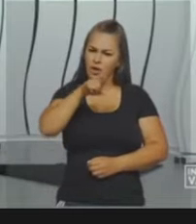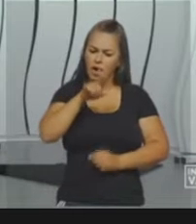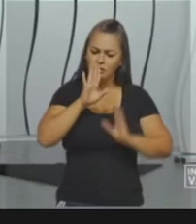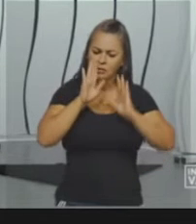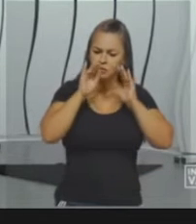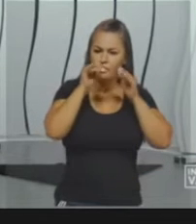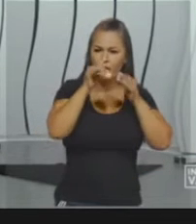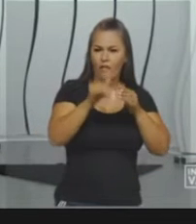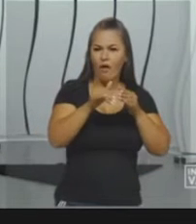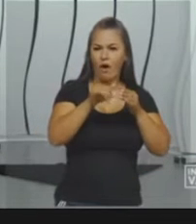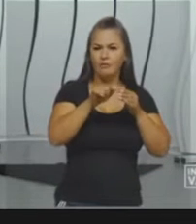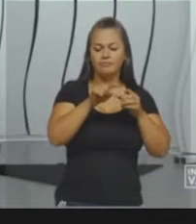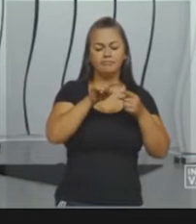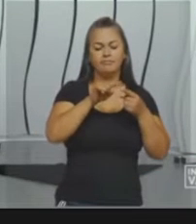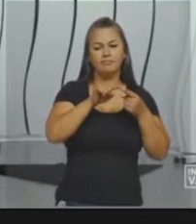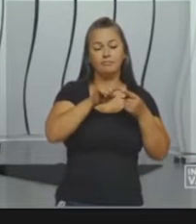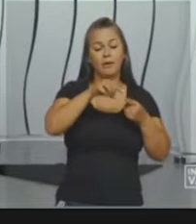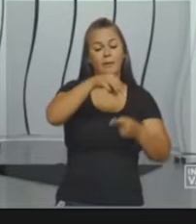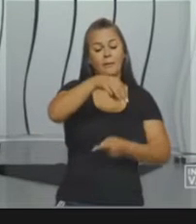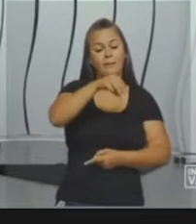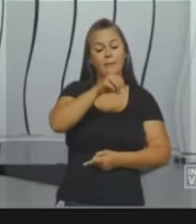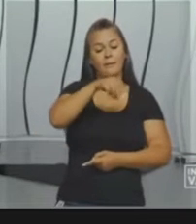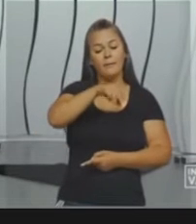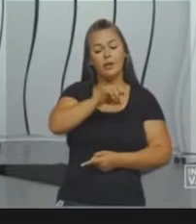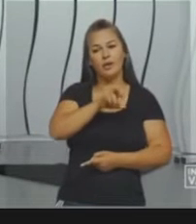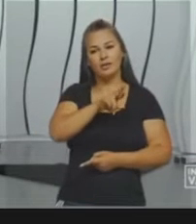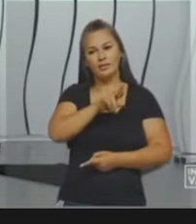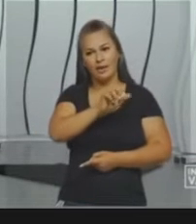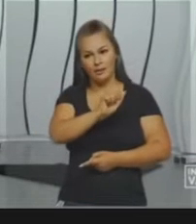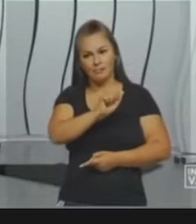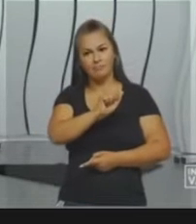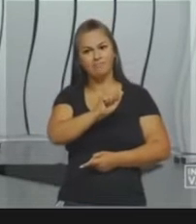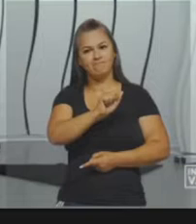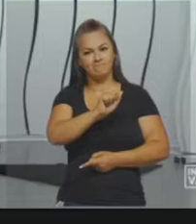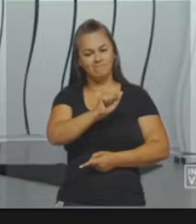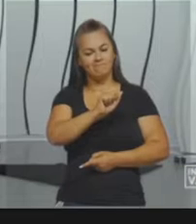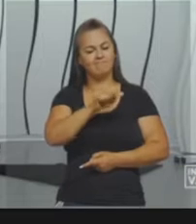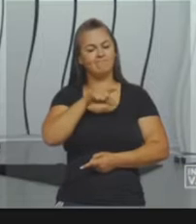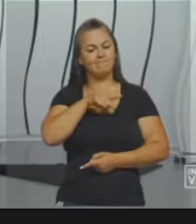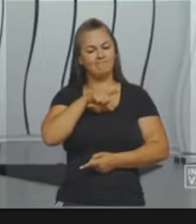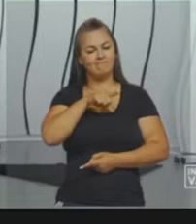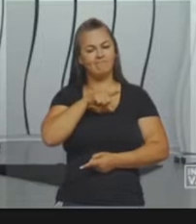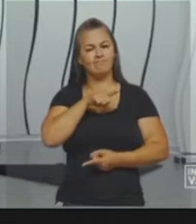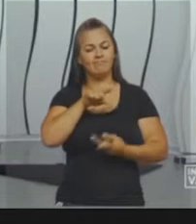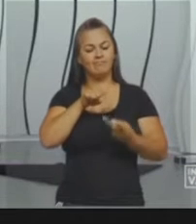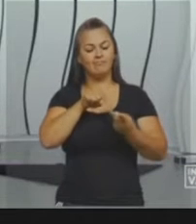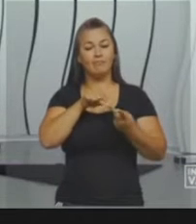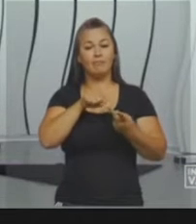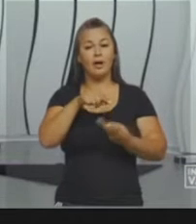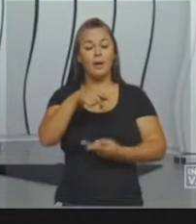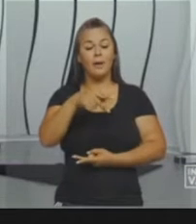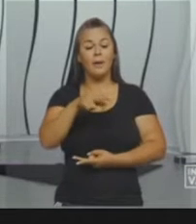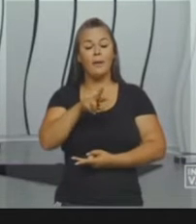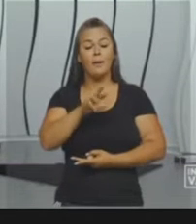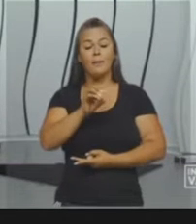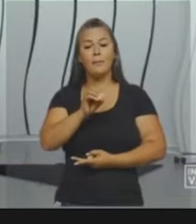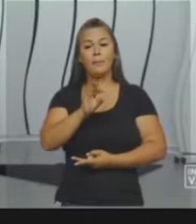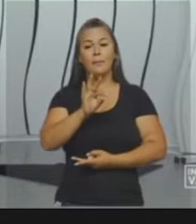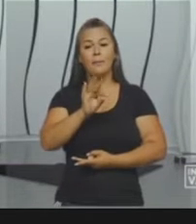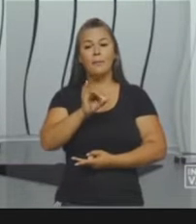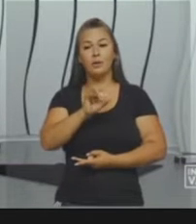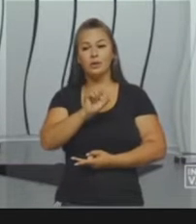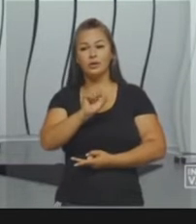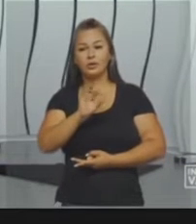nela, que é do reino Monera, que é o reino que contém as bactérias, reino Protista ou